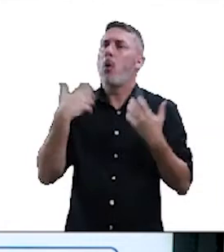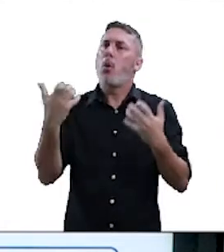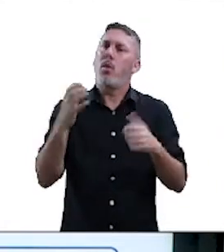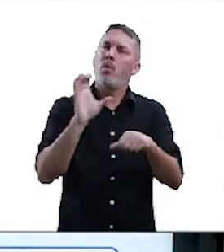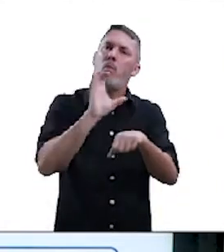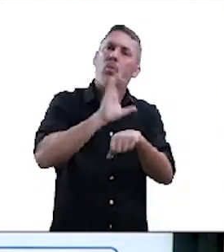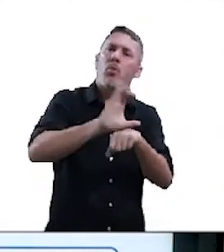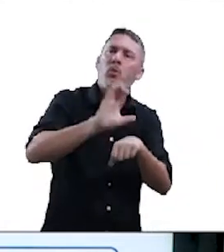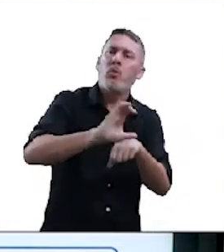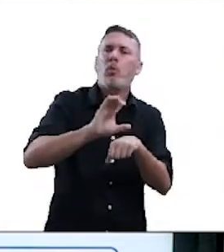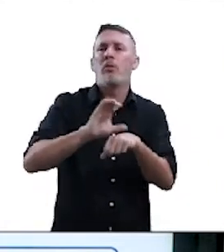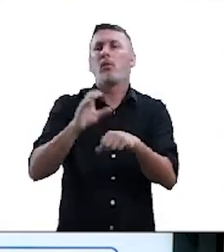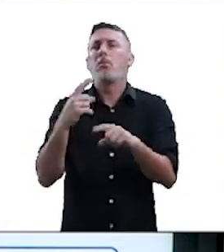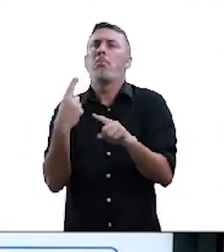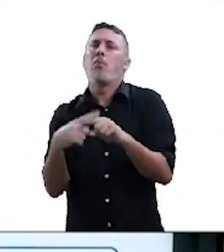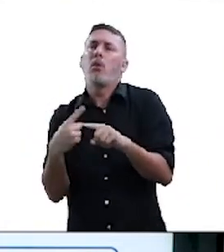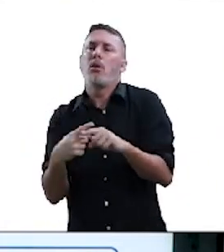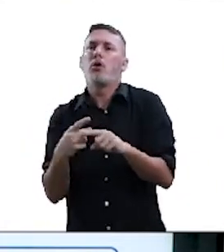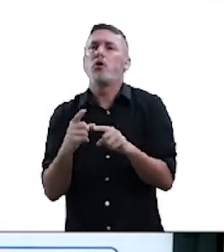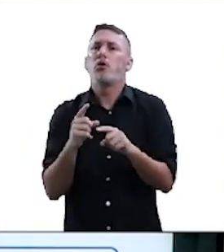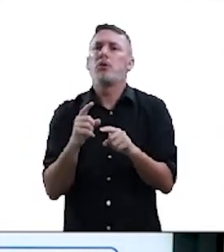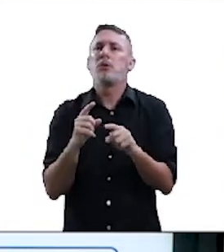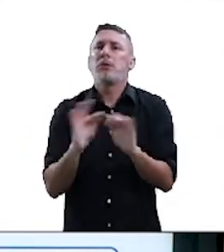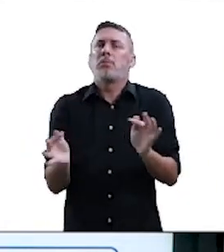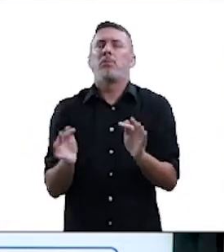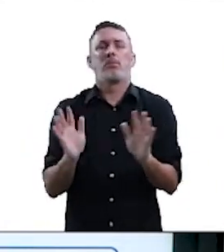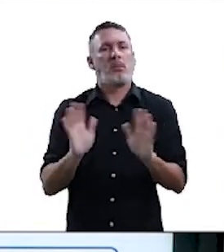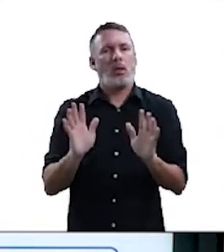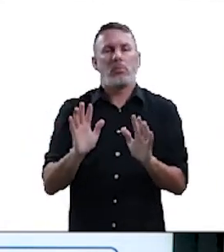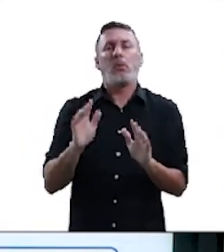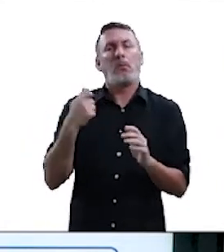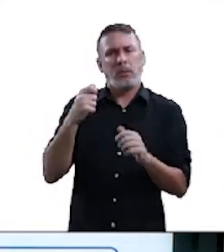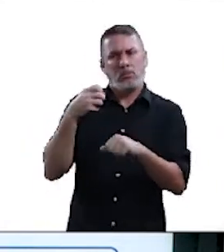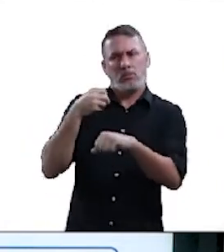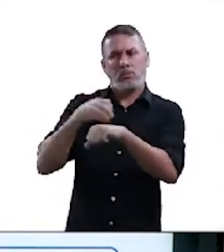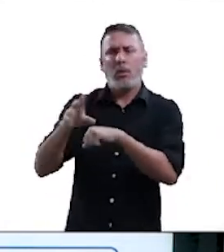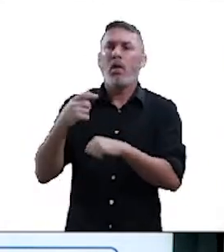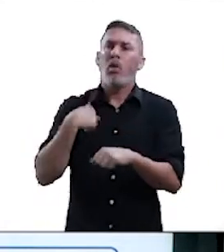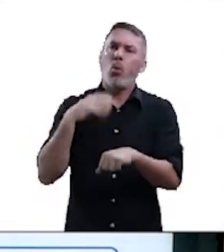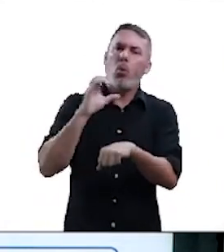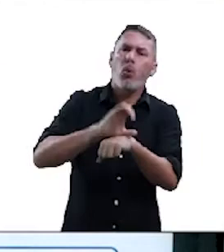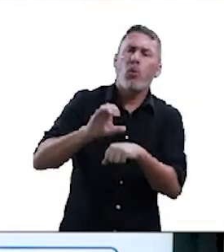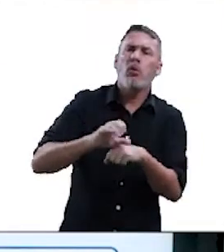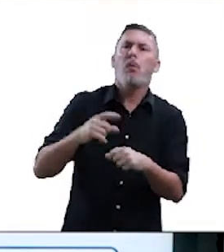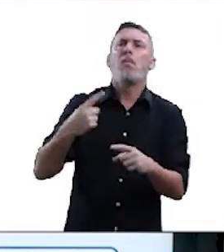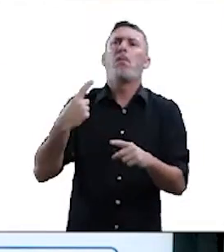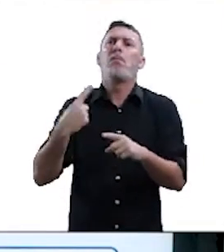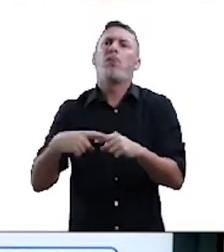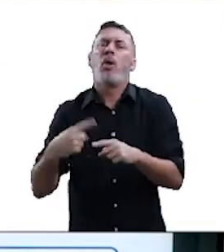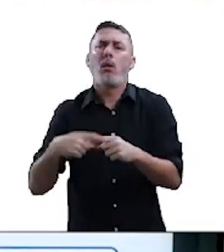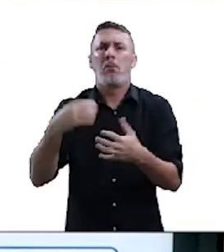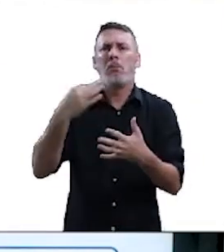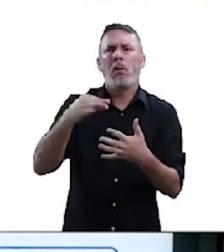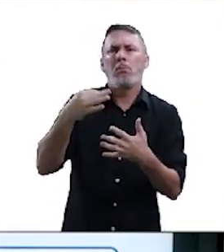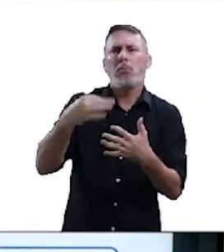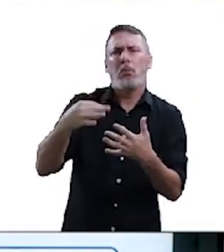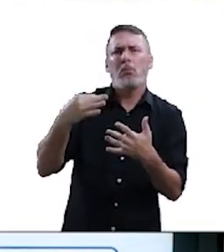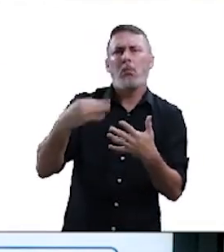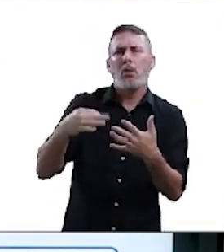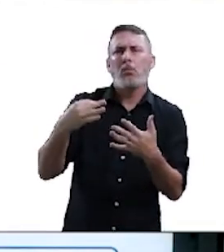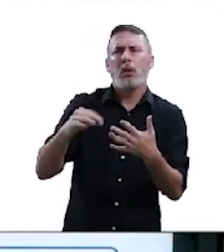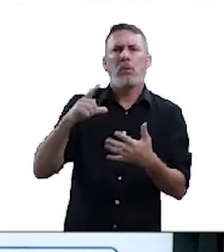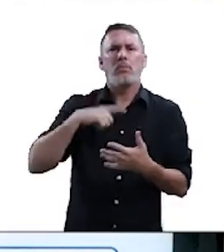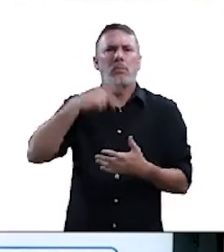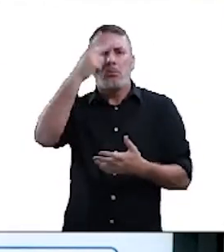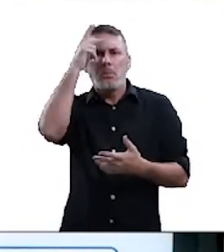curso simplesmente por isso. Você utilizou, olha, eu vou fazer um curso porque fulano de tal também faz esse curso e